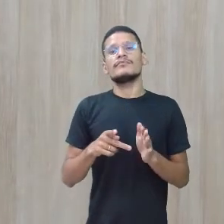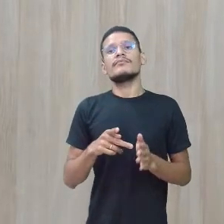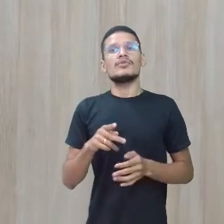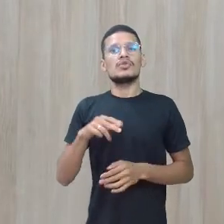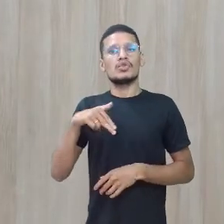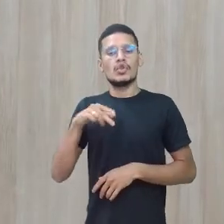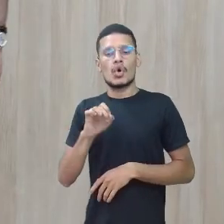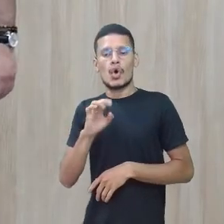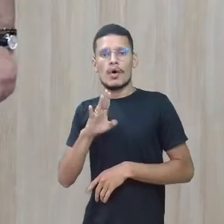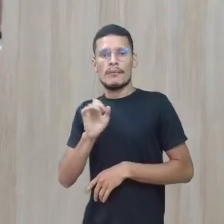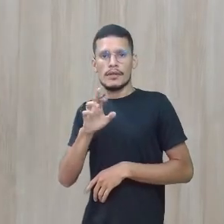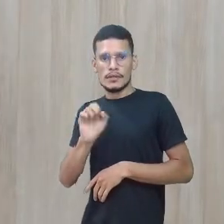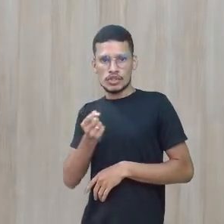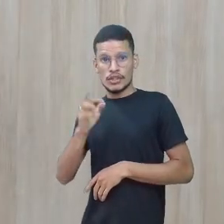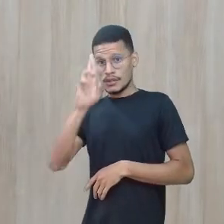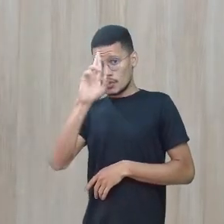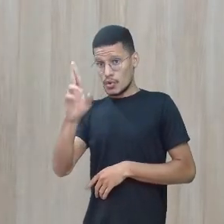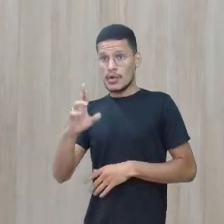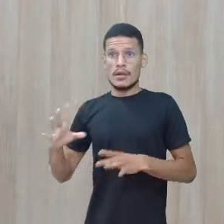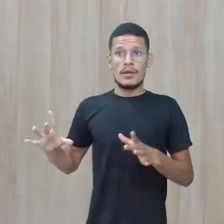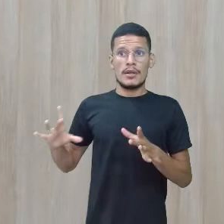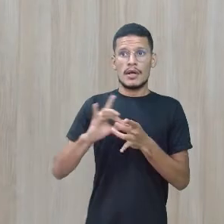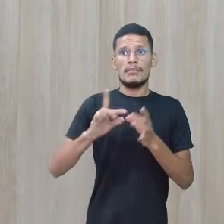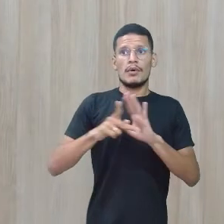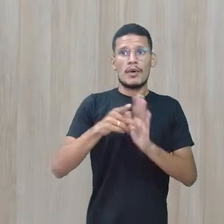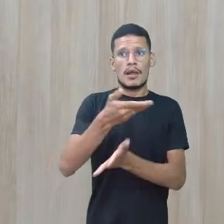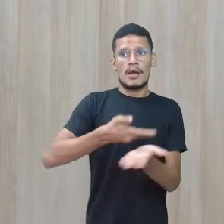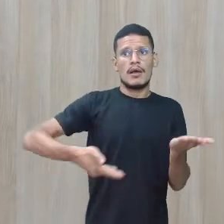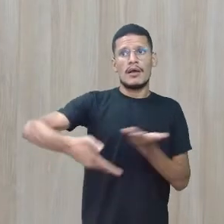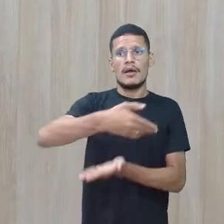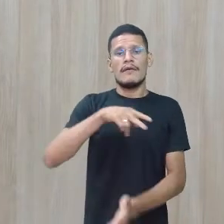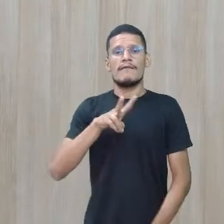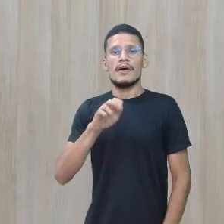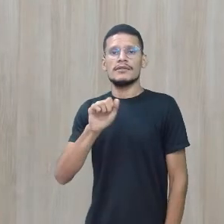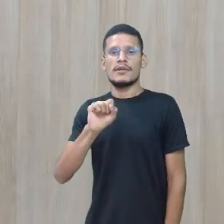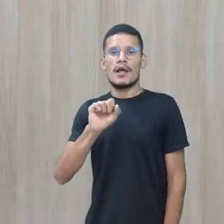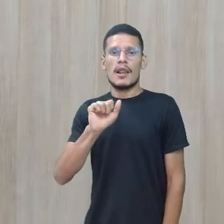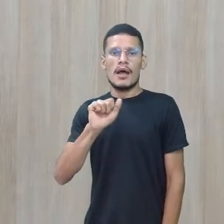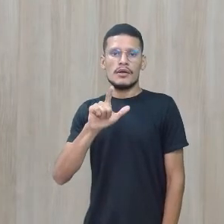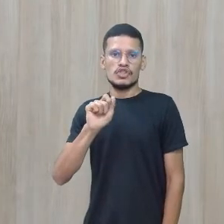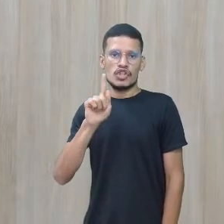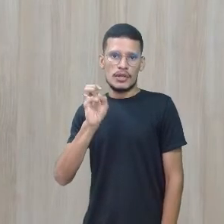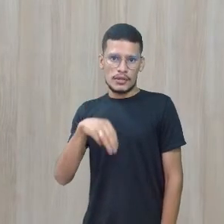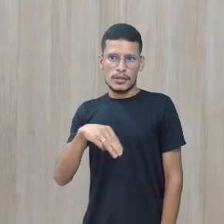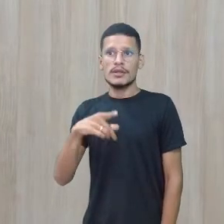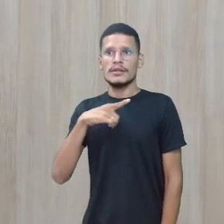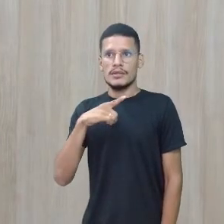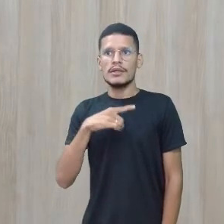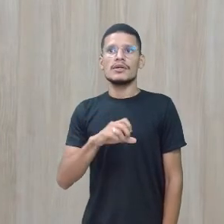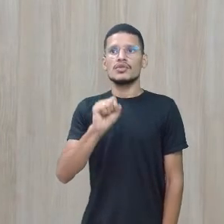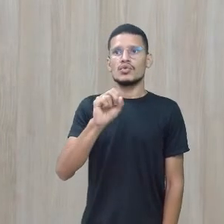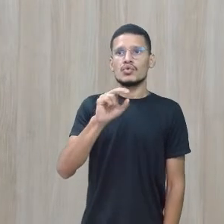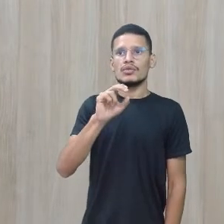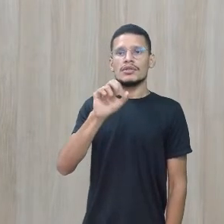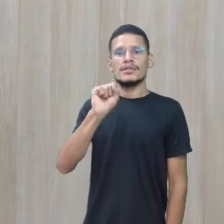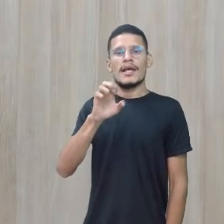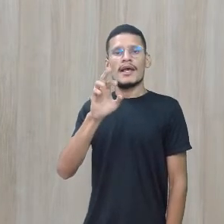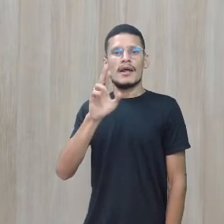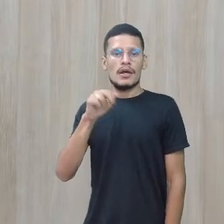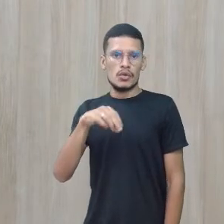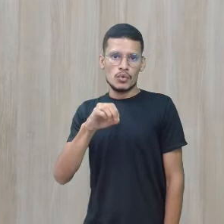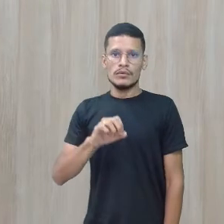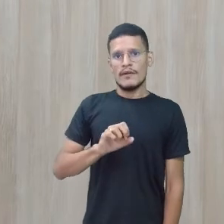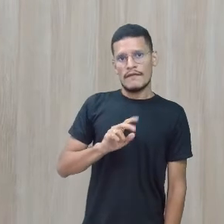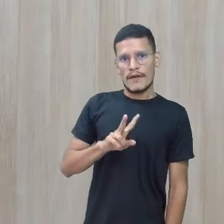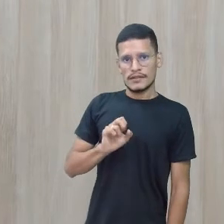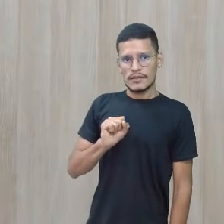nobres, né, os senhores, né, estavam ligados, né, por relações de vassalagem, a gente falou, né, então a gente tinha o suzerano e o vassalo, então